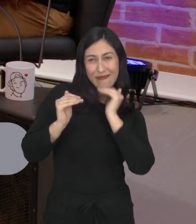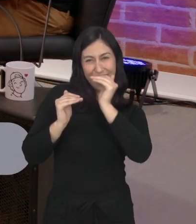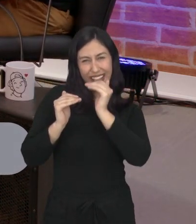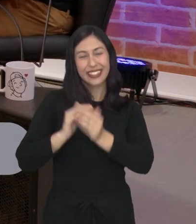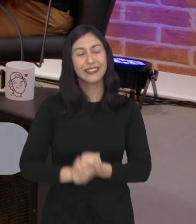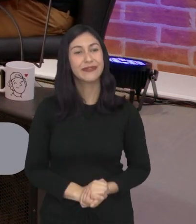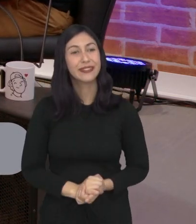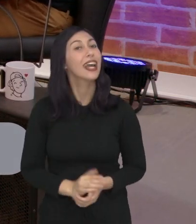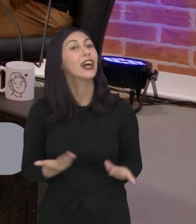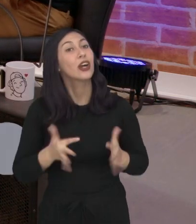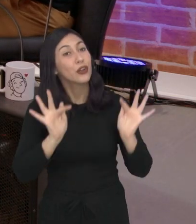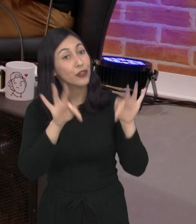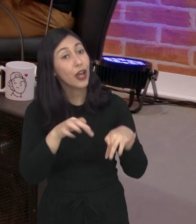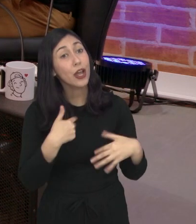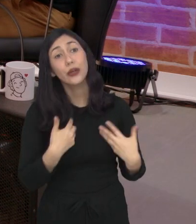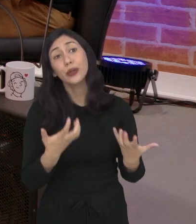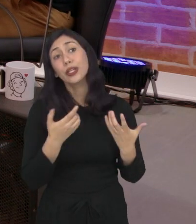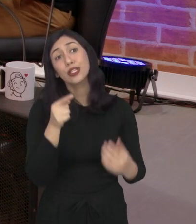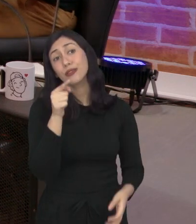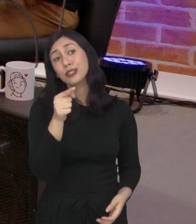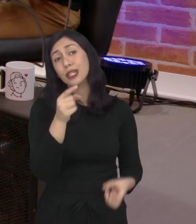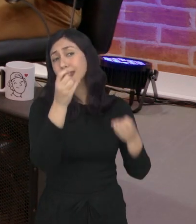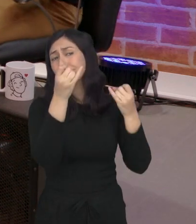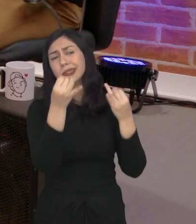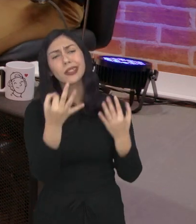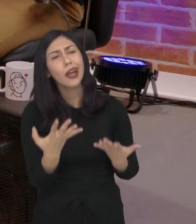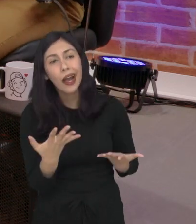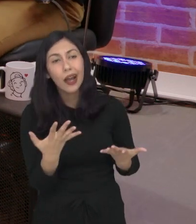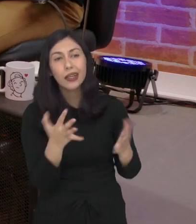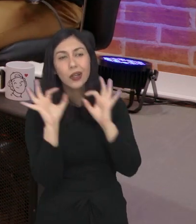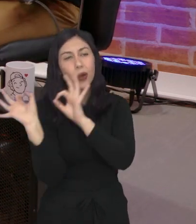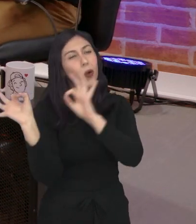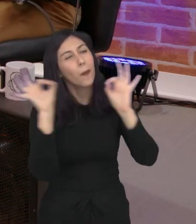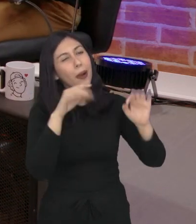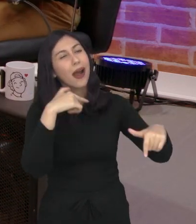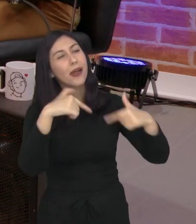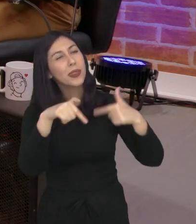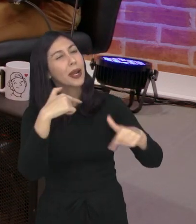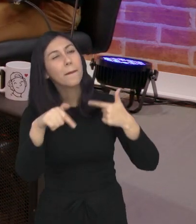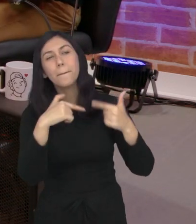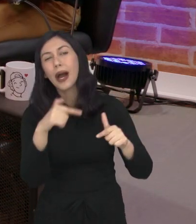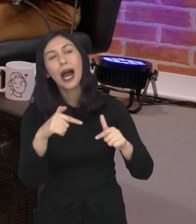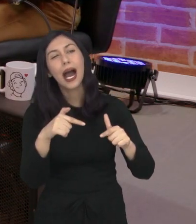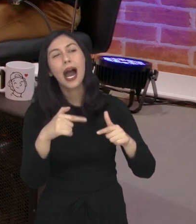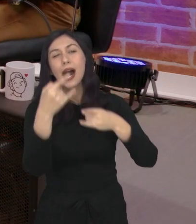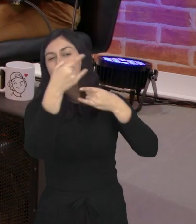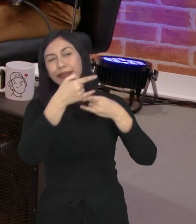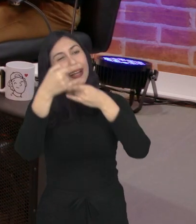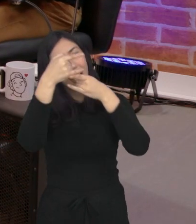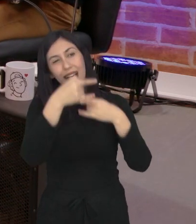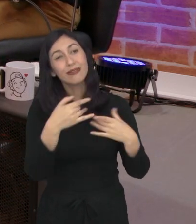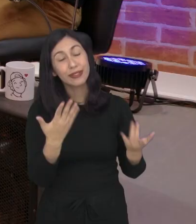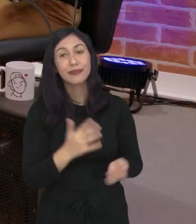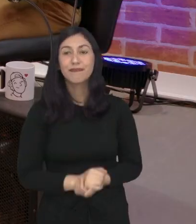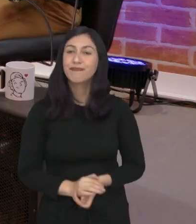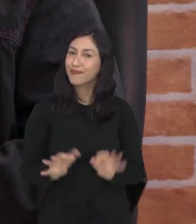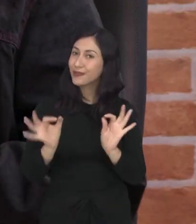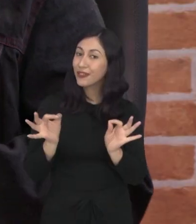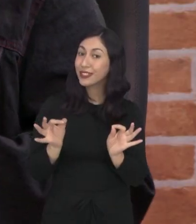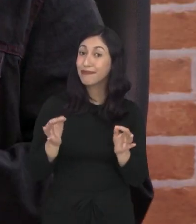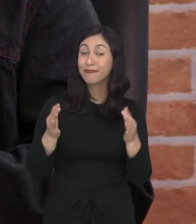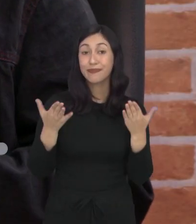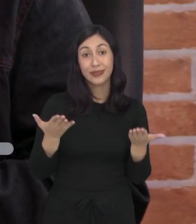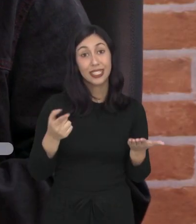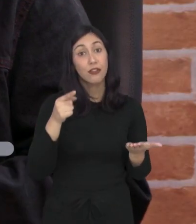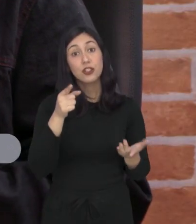gente tá no final do nosso programa, eu queria que você falasse pra galera, acompanhar seu trampo, onde você faz suas lives, enfim. Perfeito. Gente, para